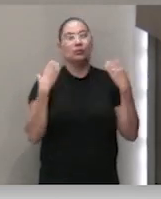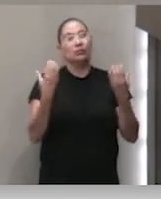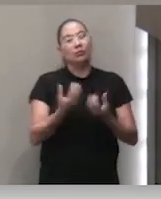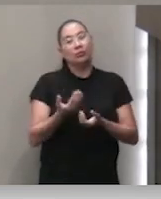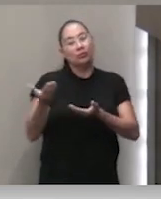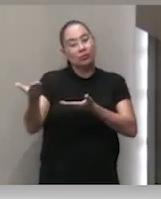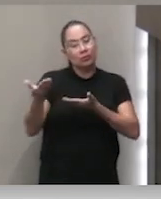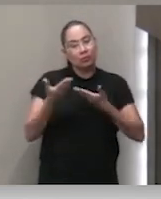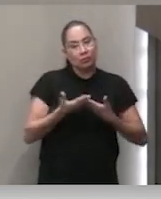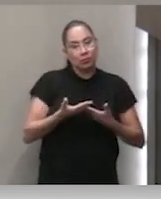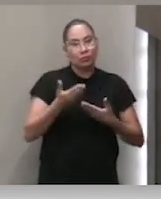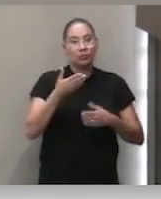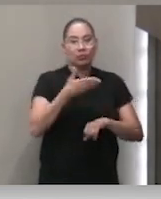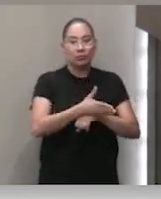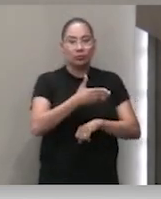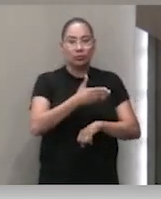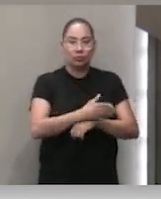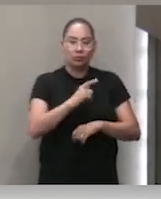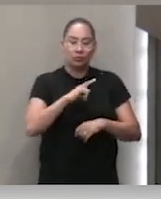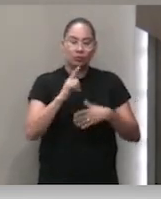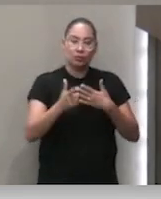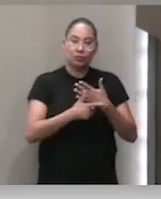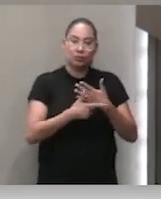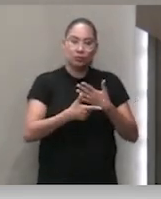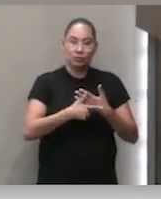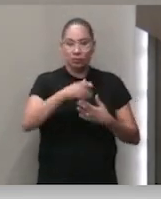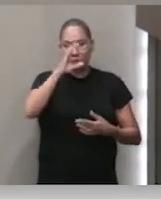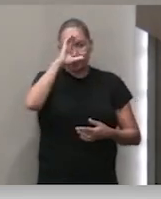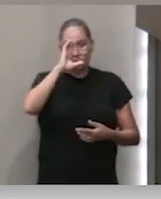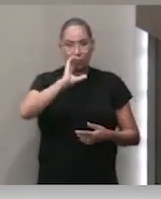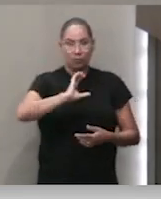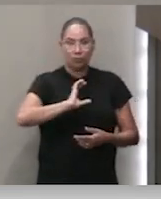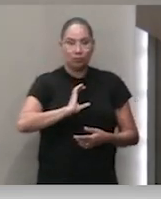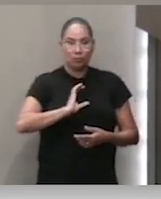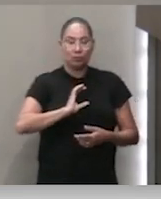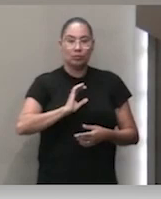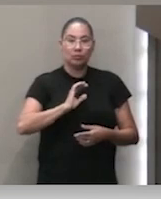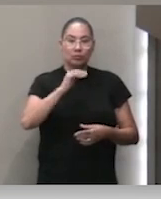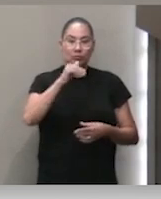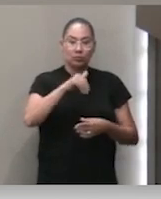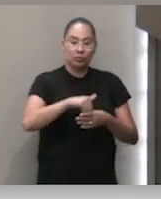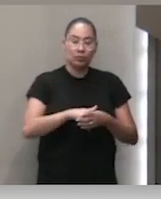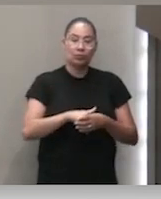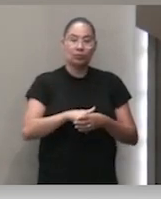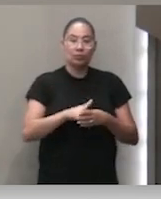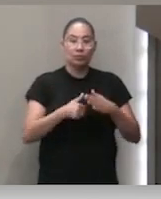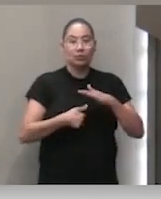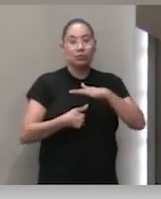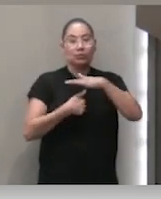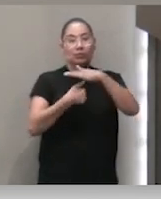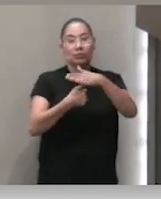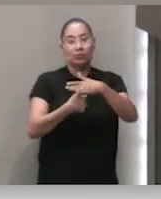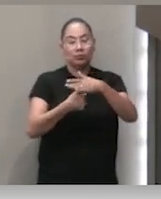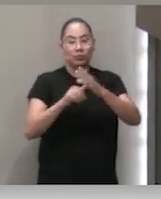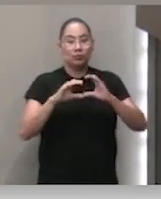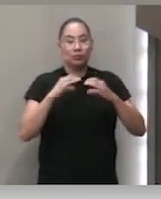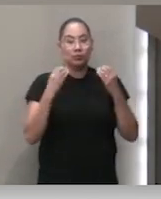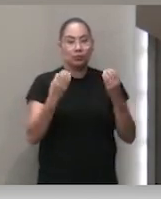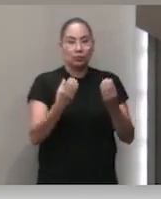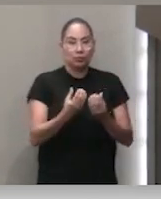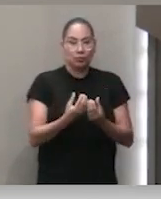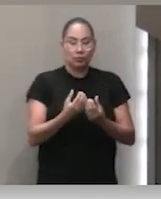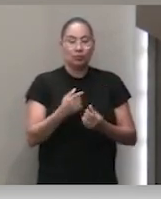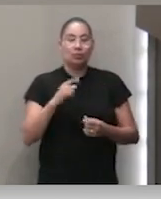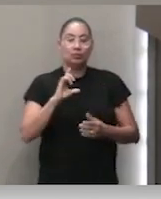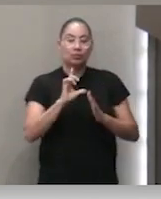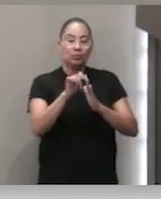convidada a participar, né, fazer seu papel de cidadão e elegendo aí os seus líderes comunitários para que